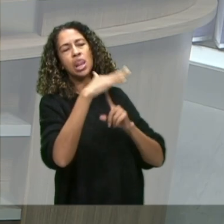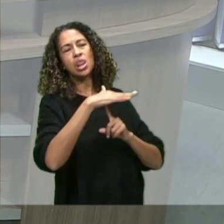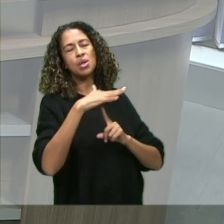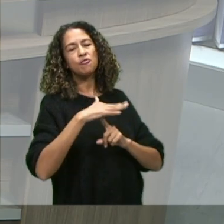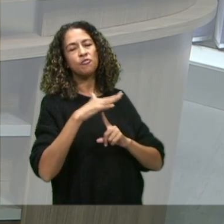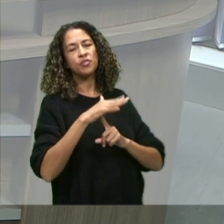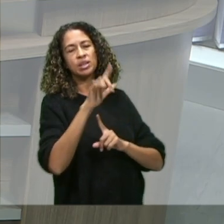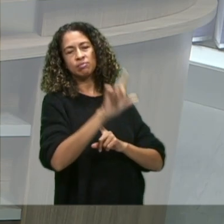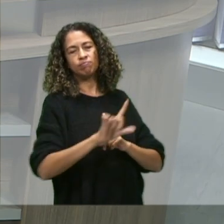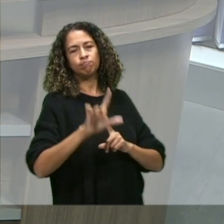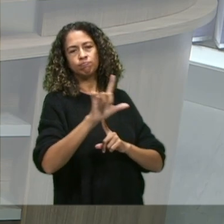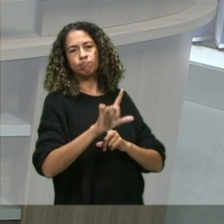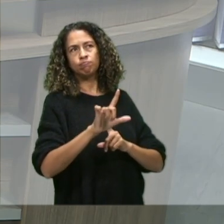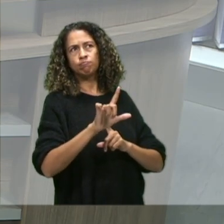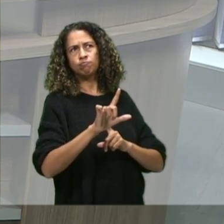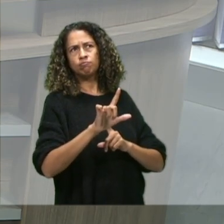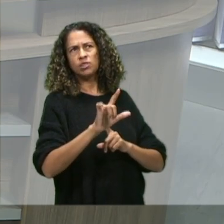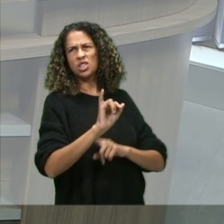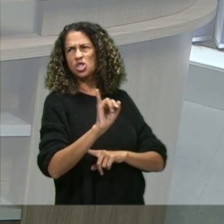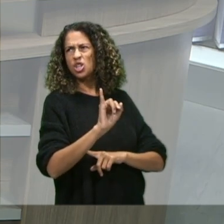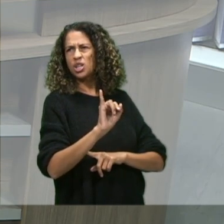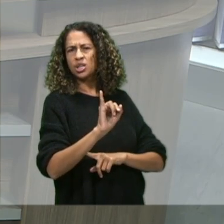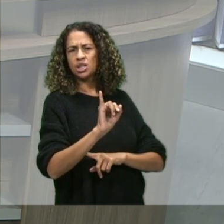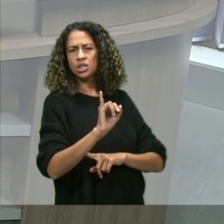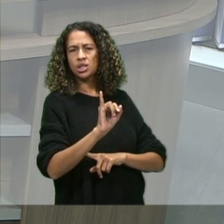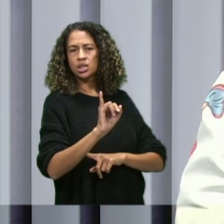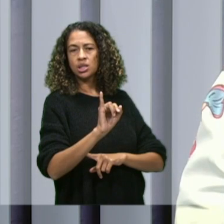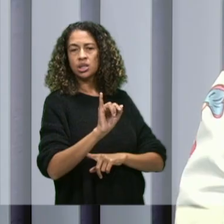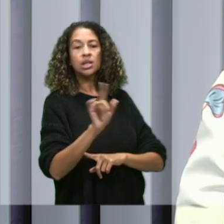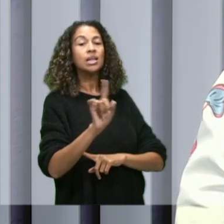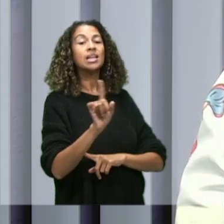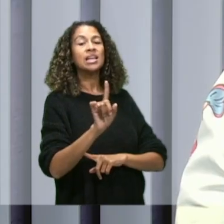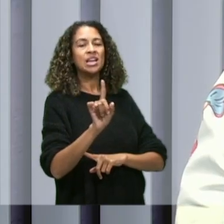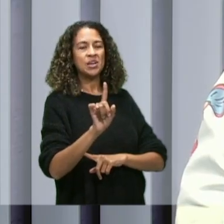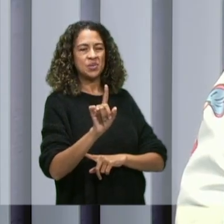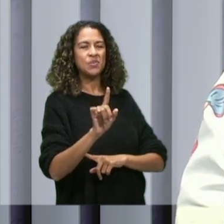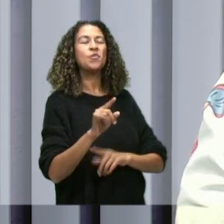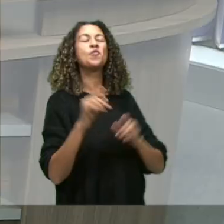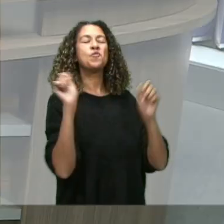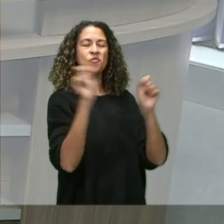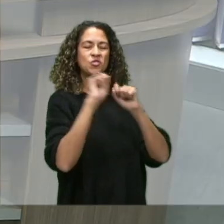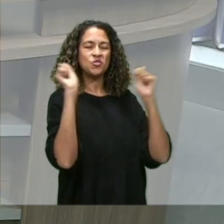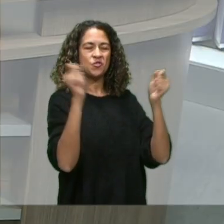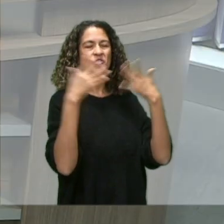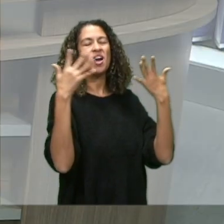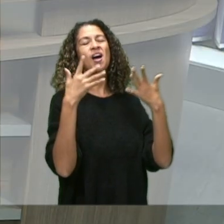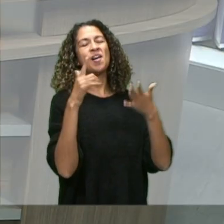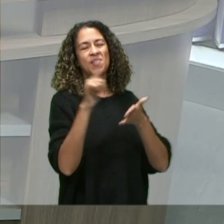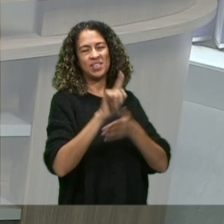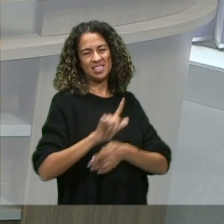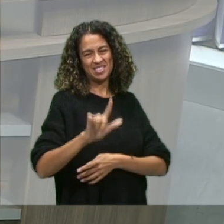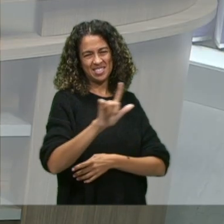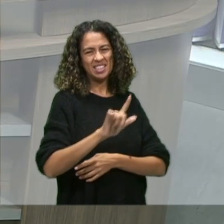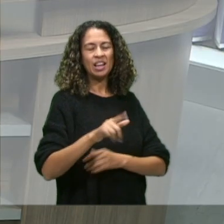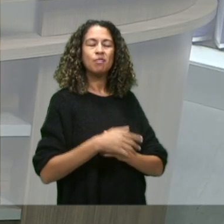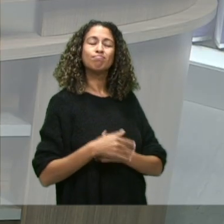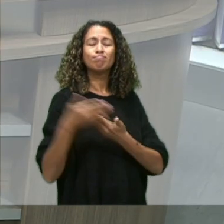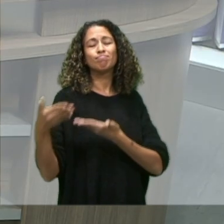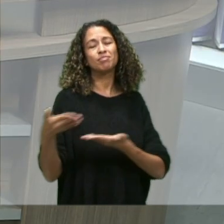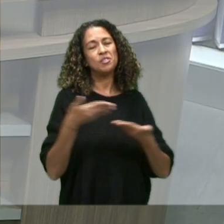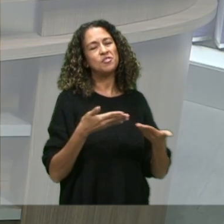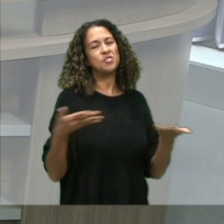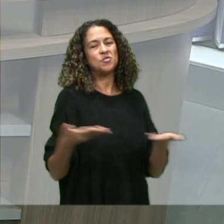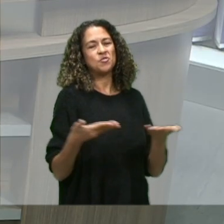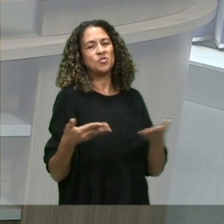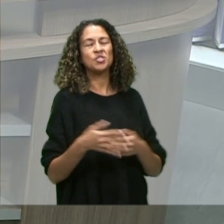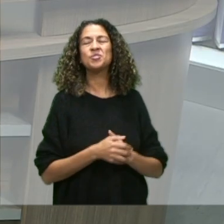Literária de Itajaí. Não, Feira Literária de Itajaí, não. Na Festival Literário. Sejam muito bem-vindas aqui à nossa conversa.